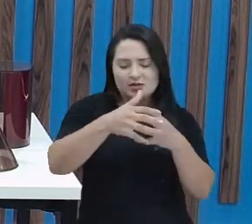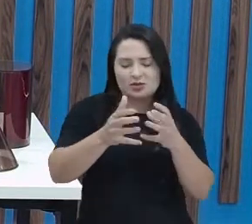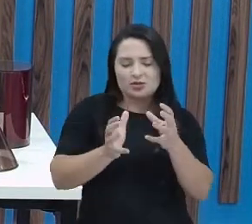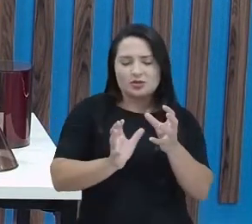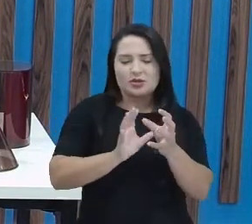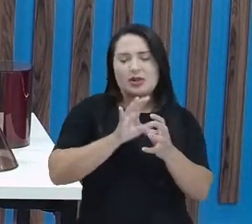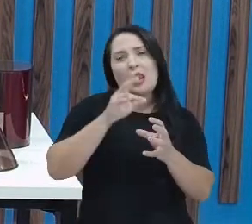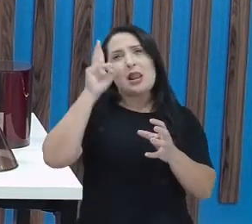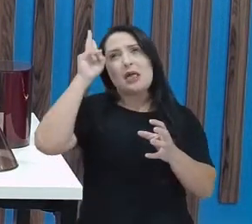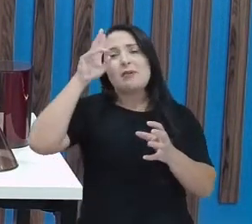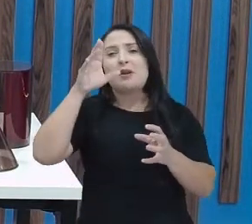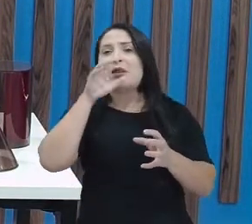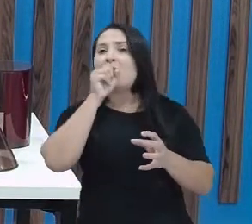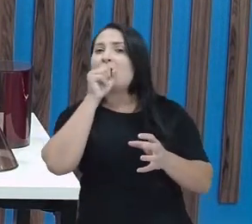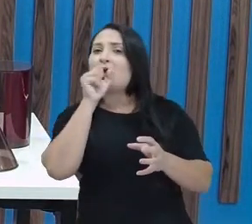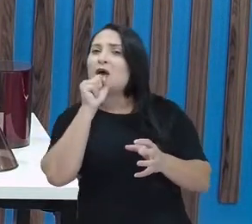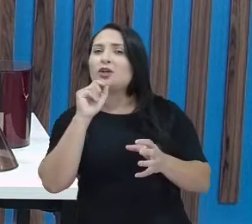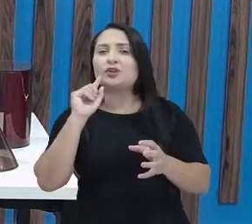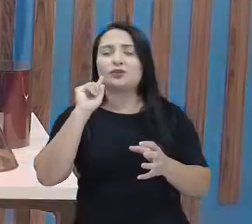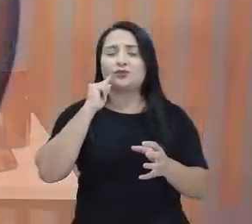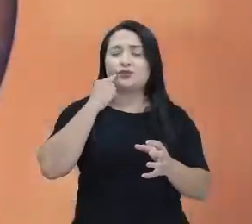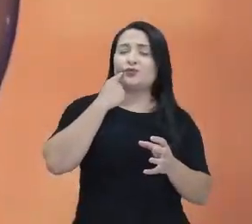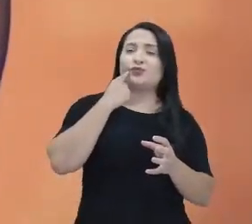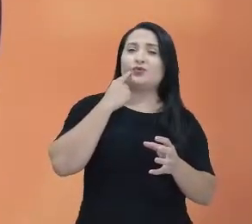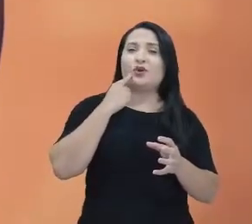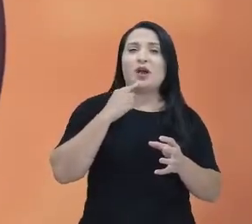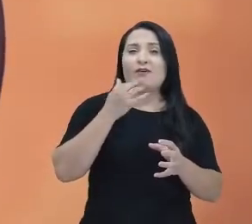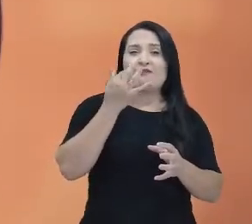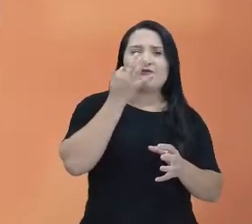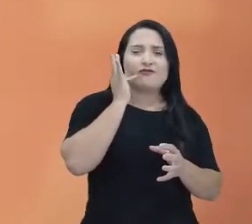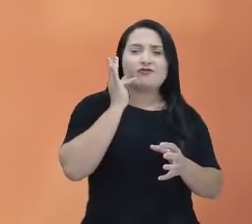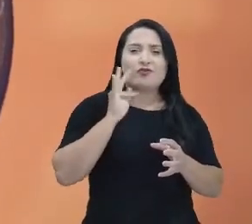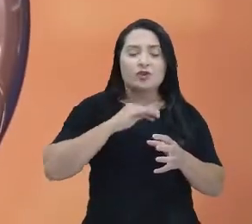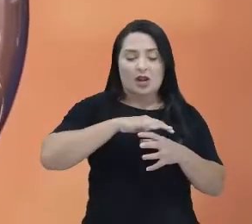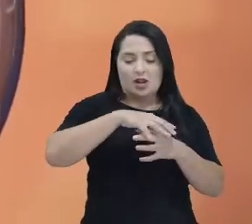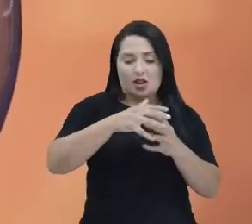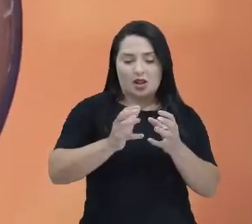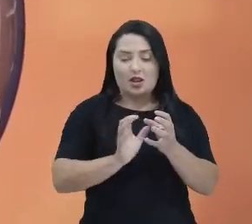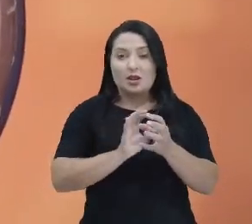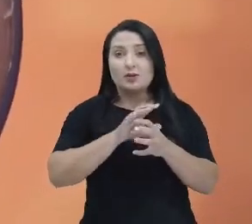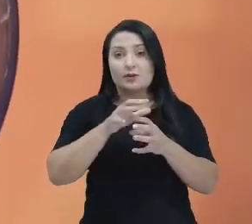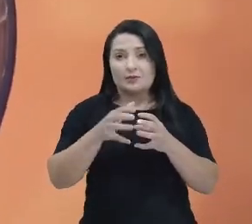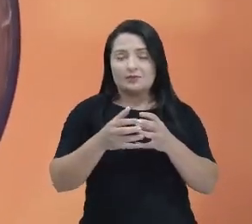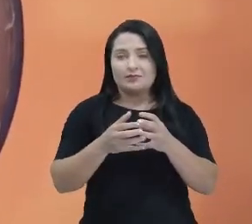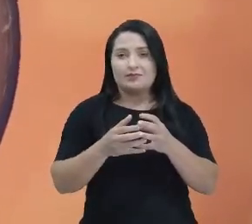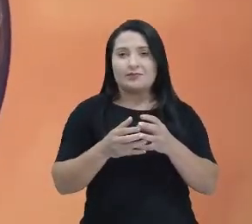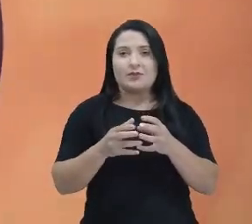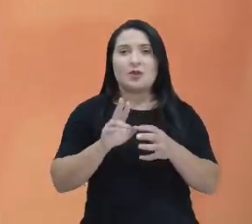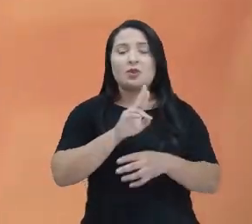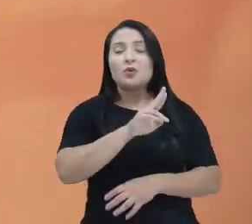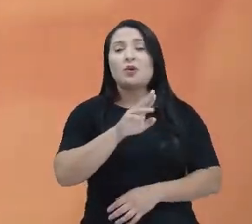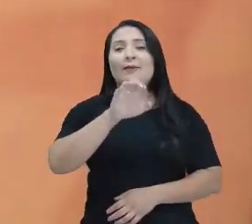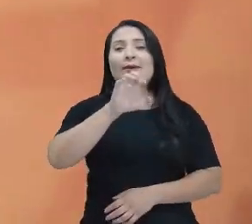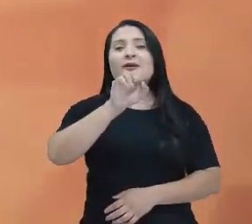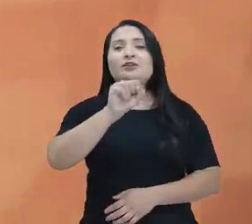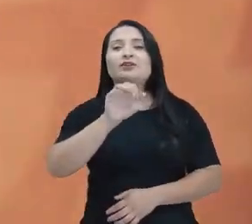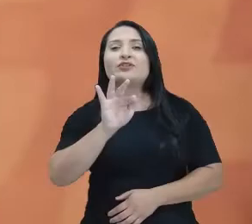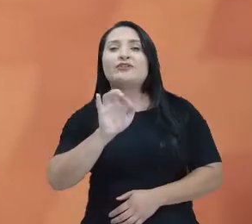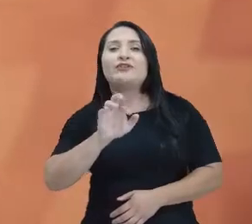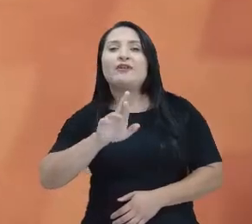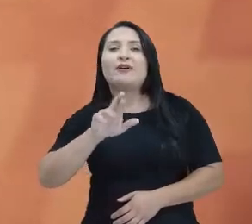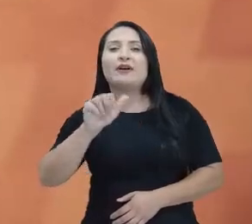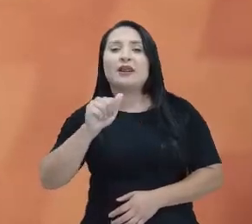uma laranja, um limão, né? Aquelas frutas toda redondinha. A gente chama de esfera. Ela